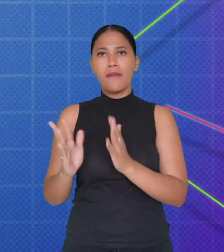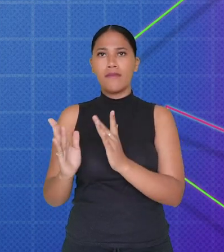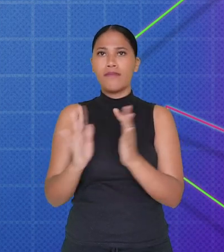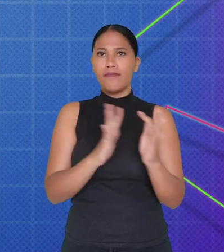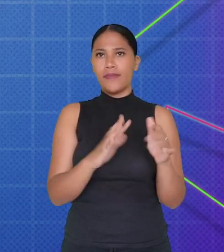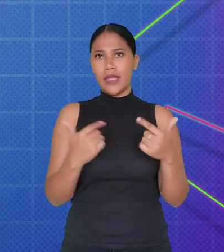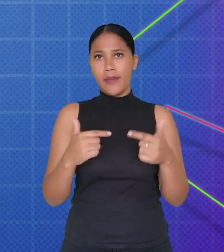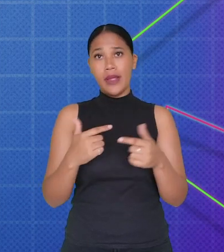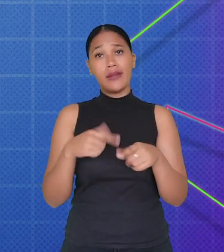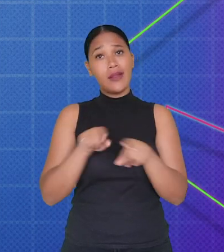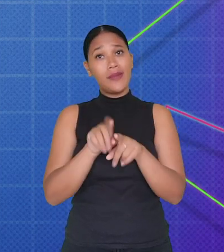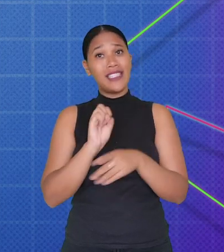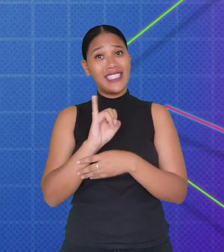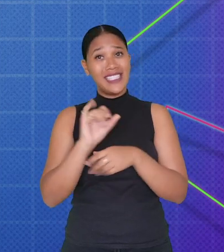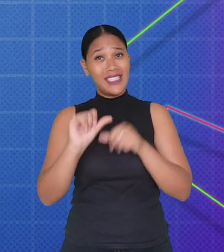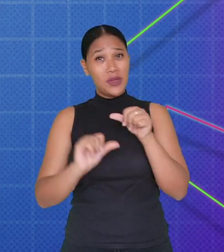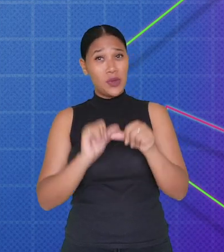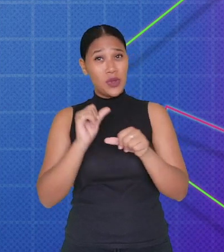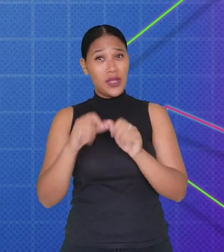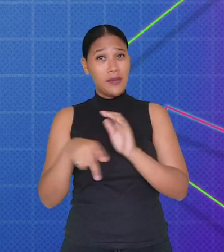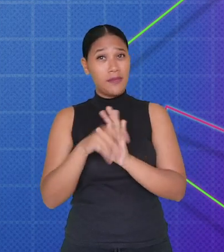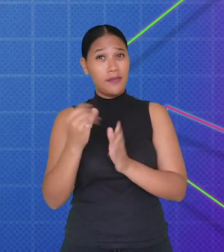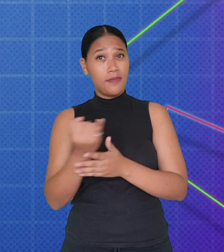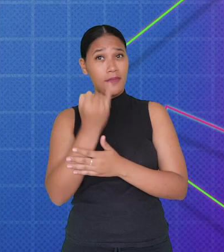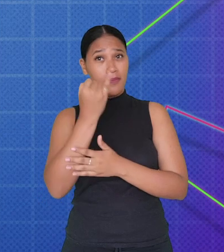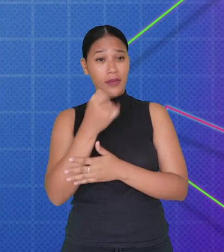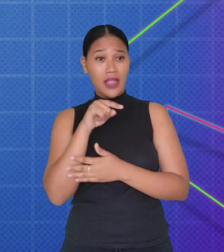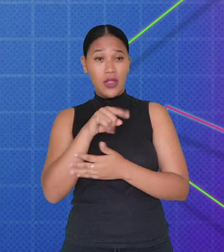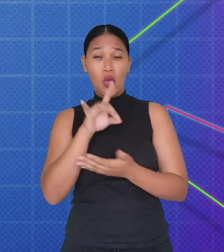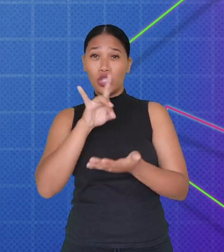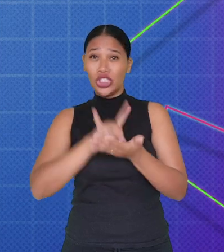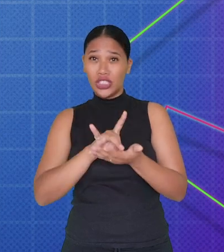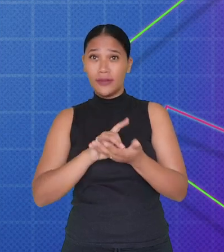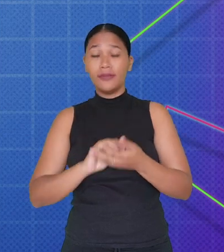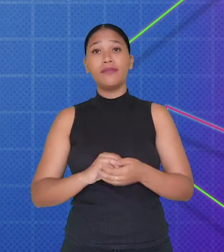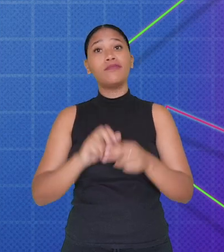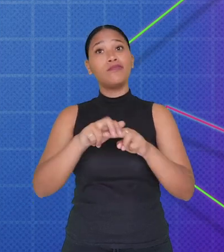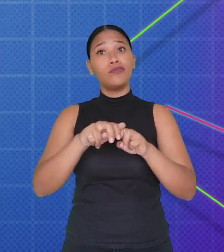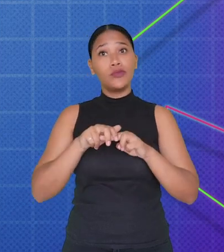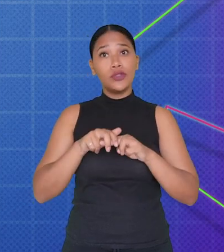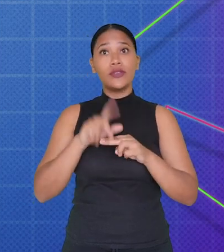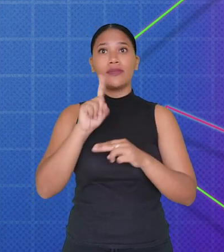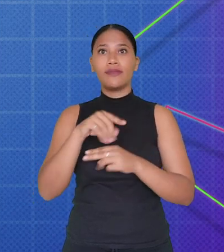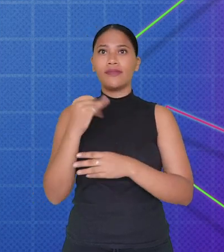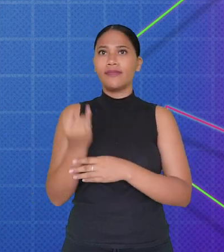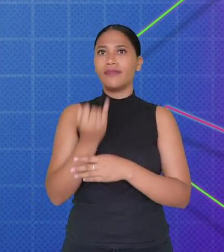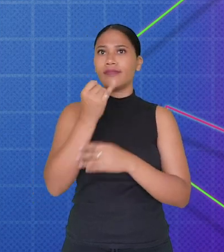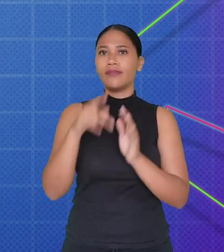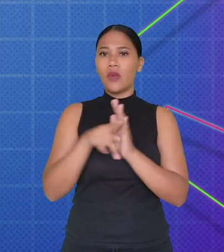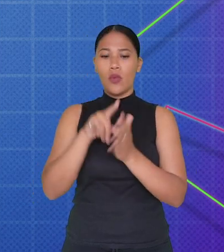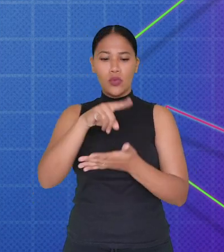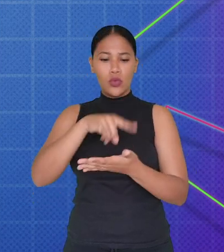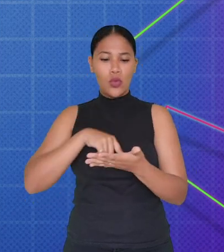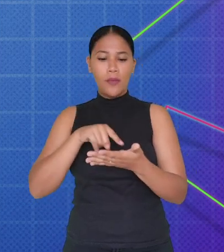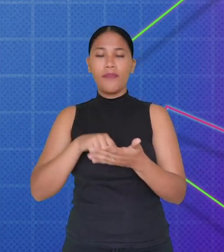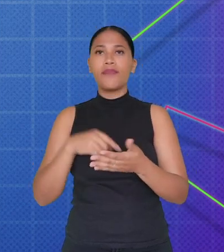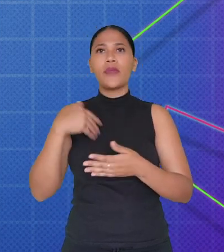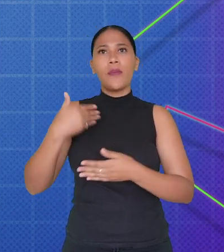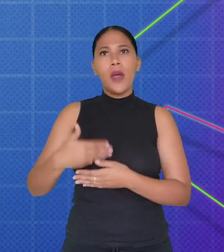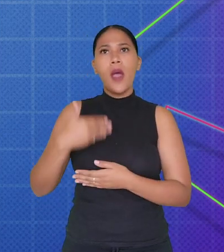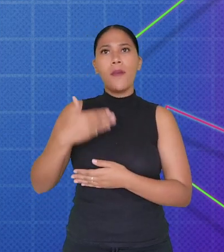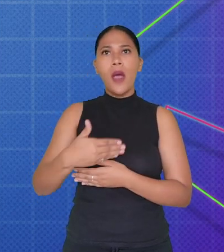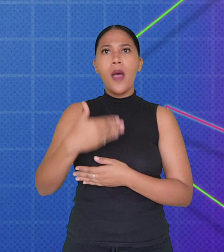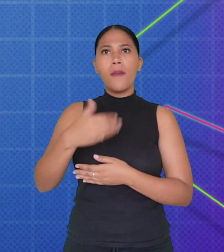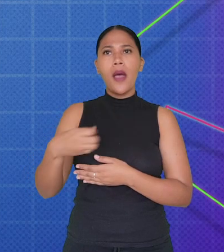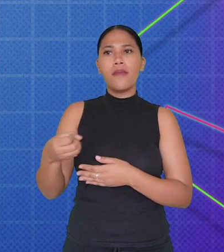do jogo especialmente Se Houver mudanças significativas na concepção original por isso é essencial que o documento seja